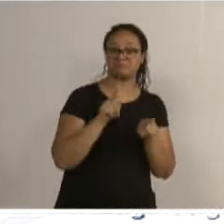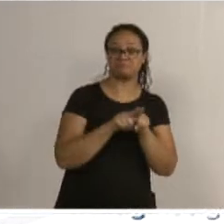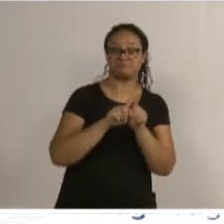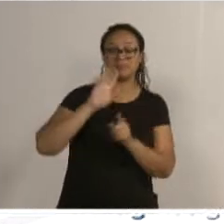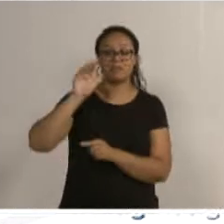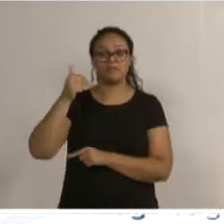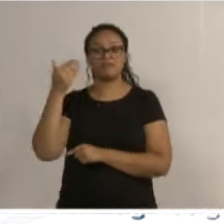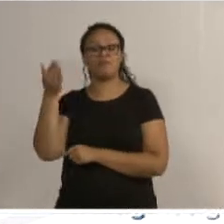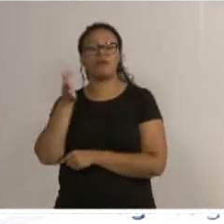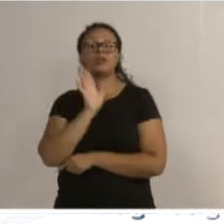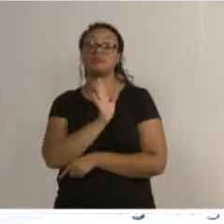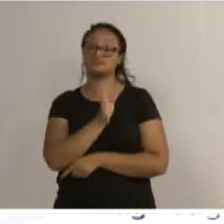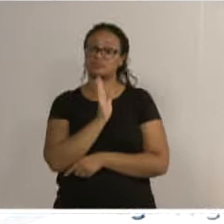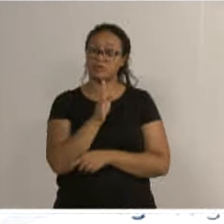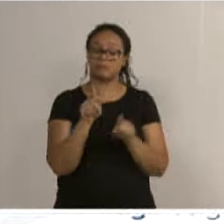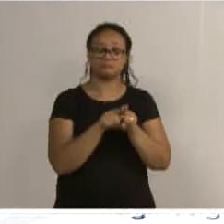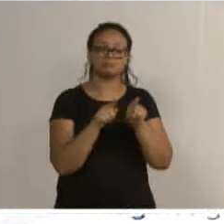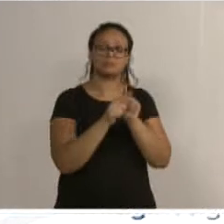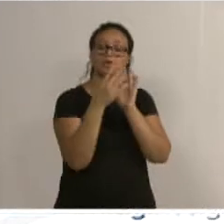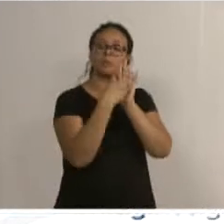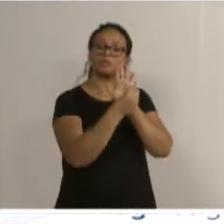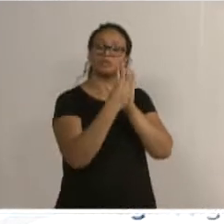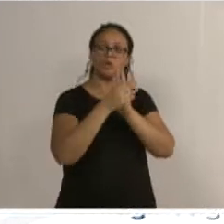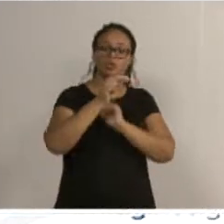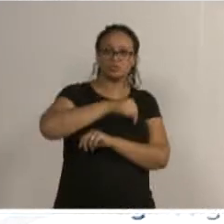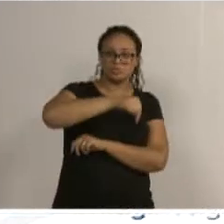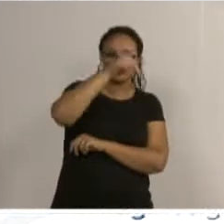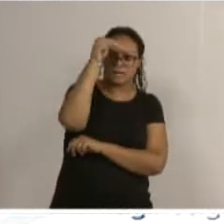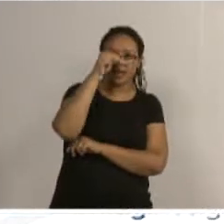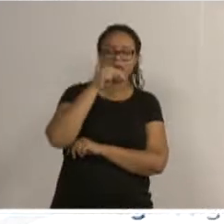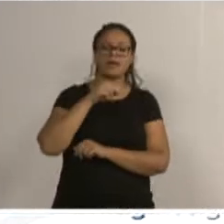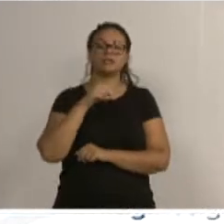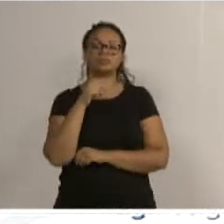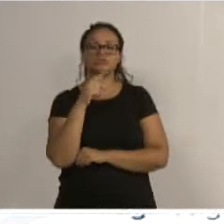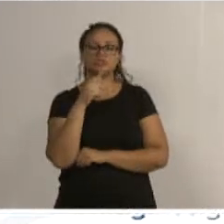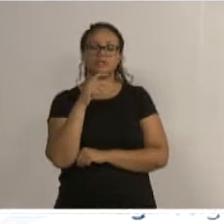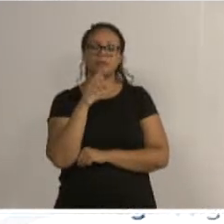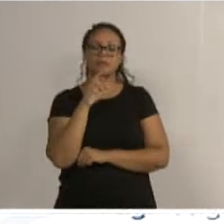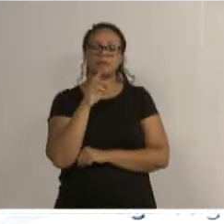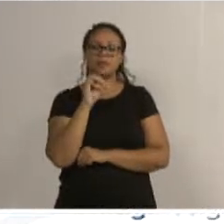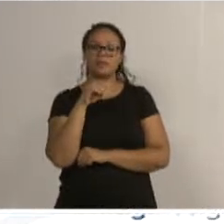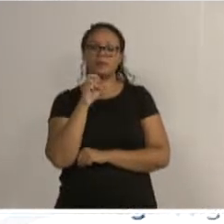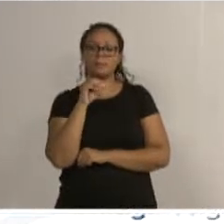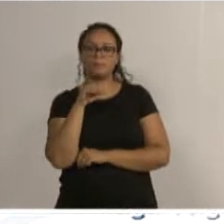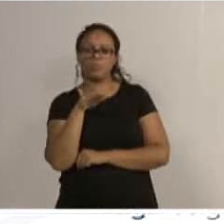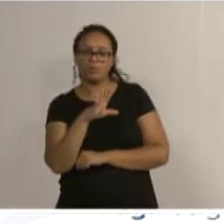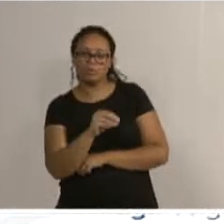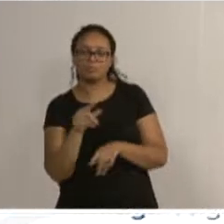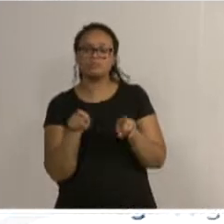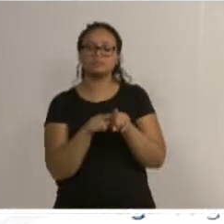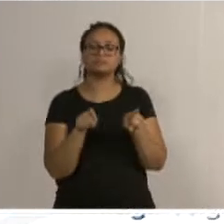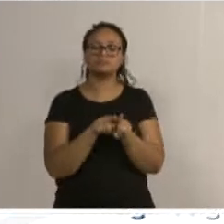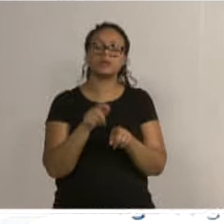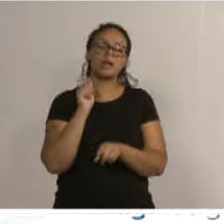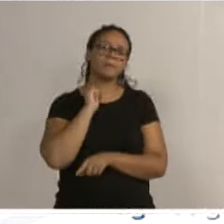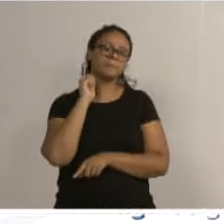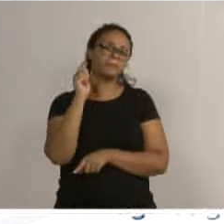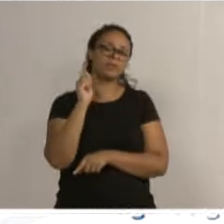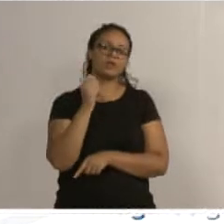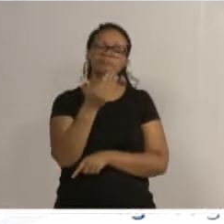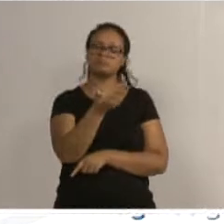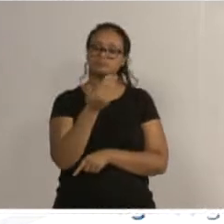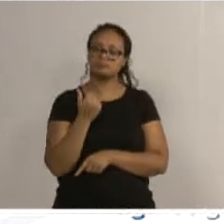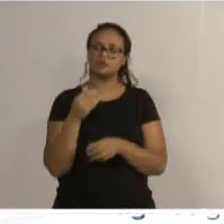Nordeste, na região de Pernambuco. Estaremos recebendo agora no mês de abril uma delegação